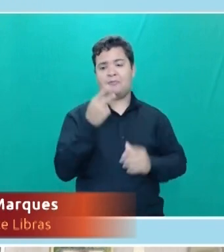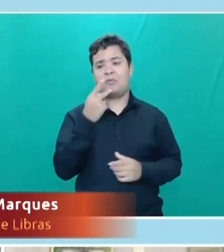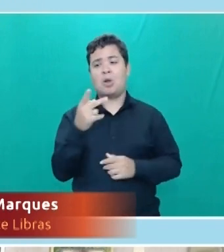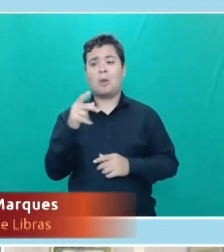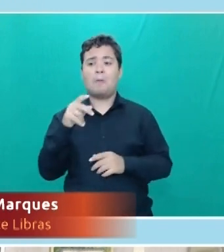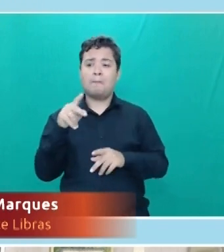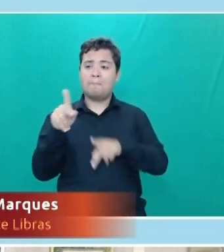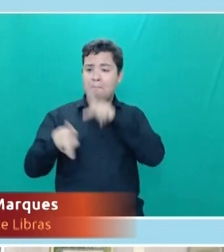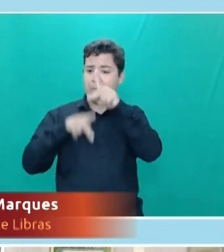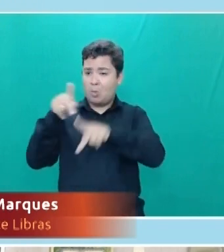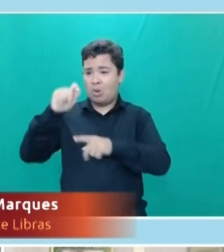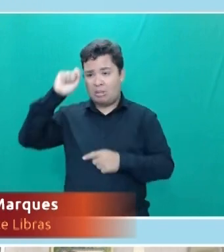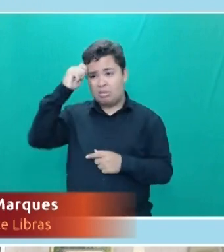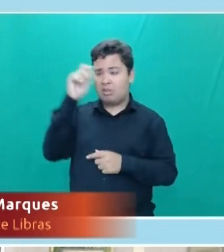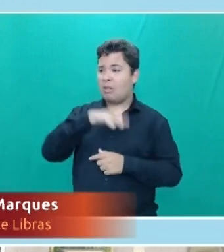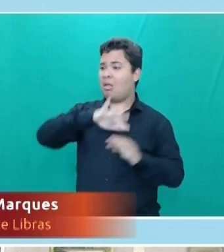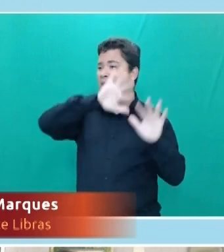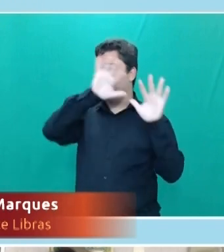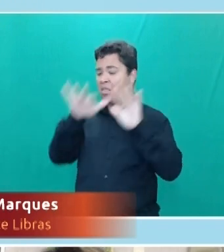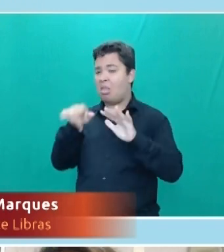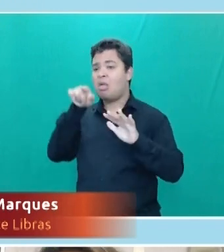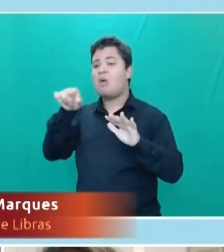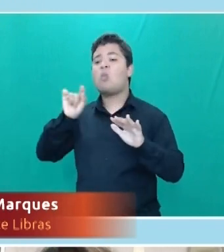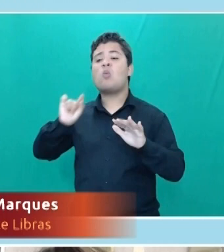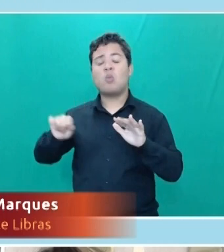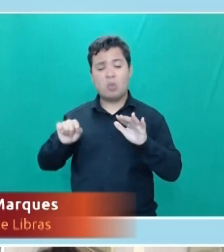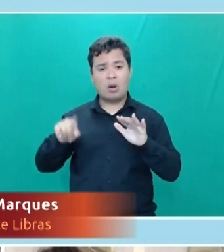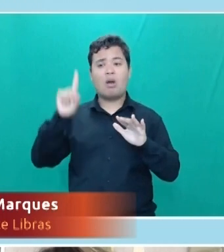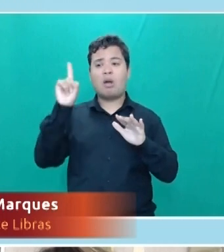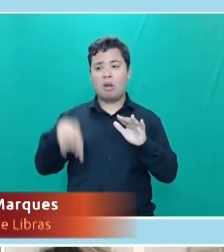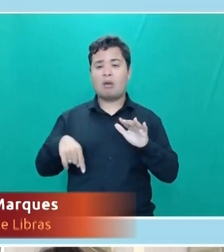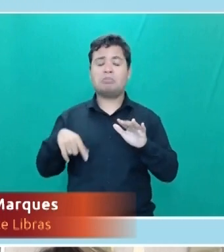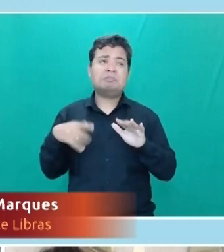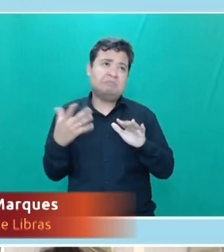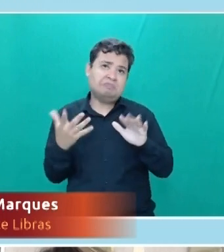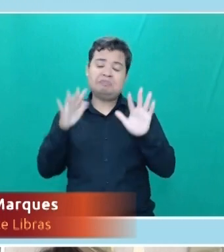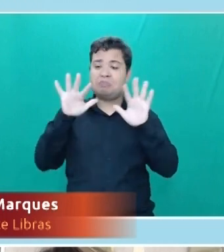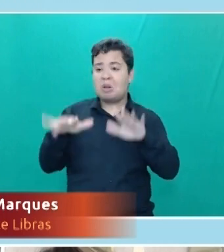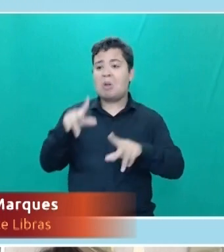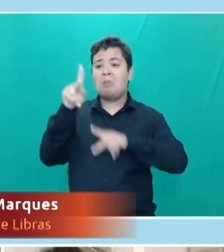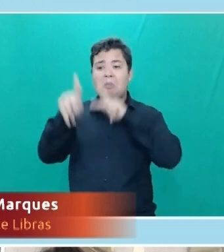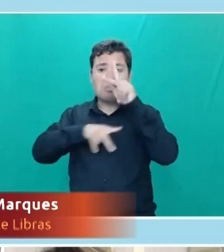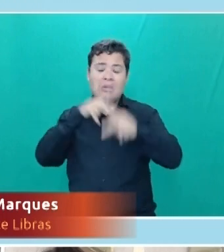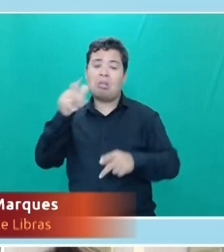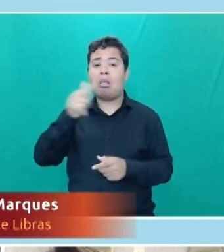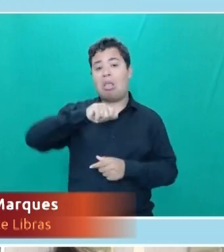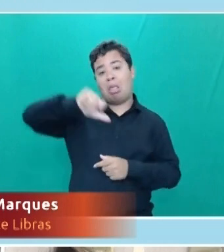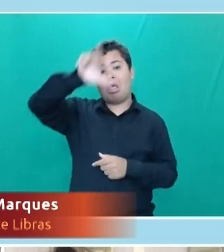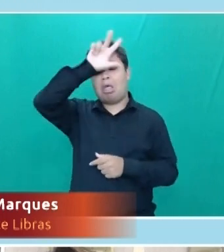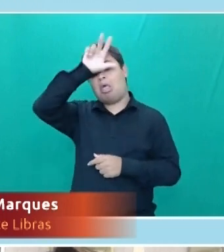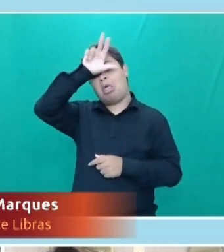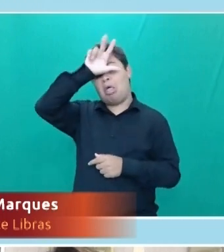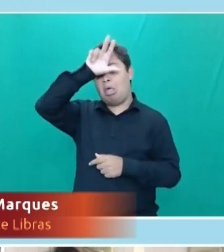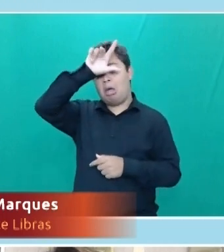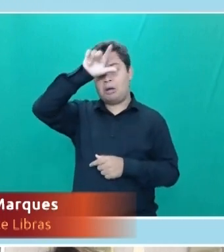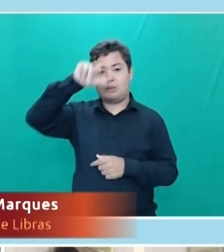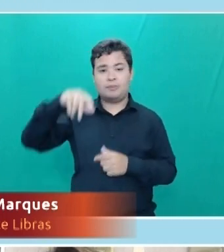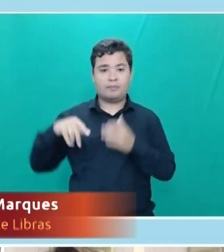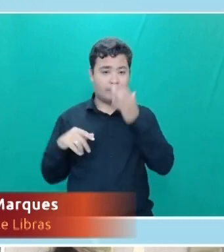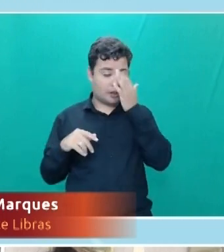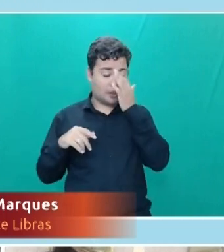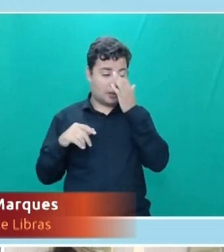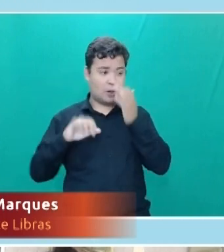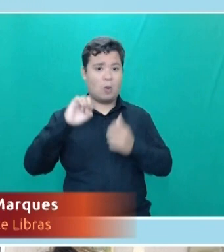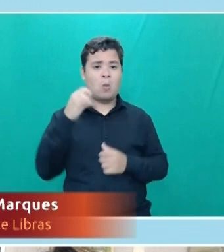negra seja vista e entendida como uma população embriagada, que não tem condições de ser